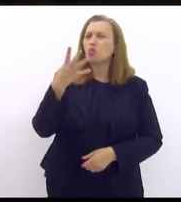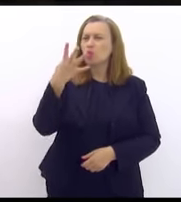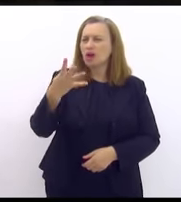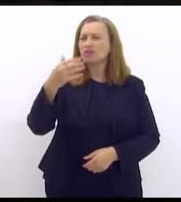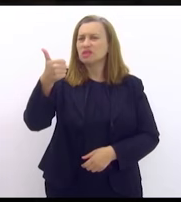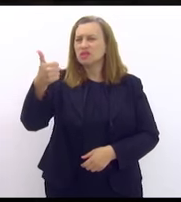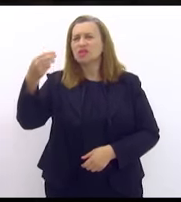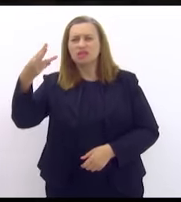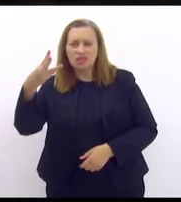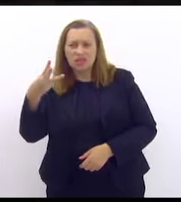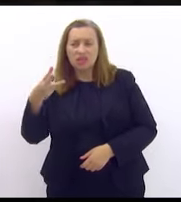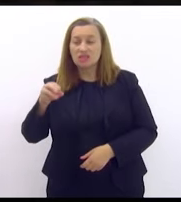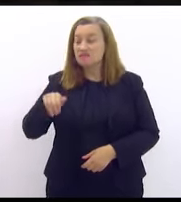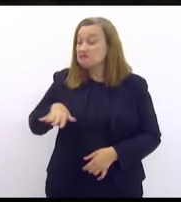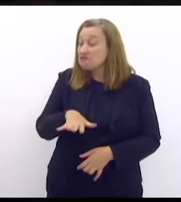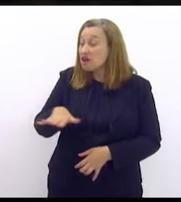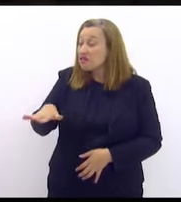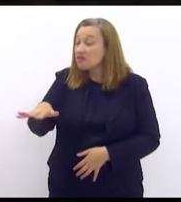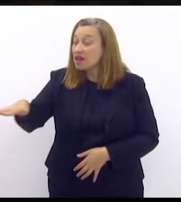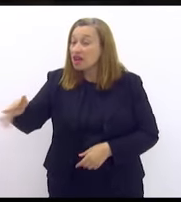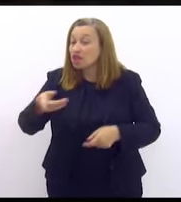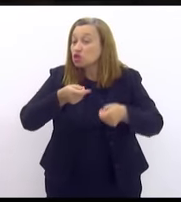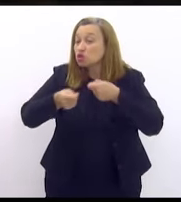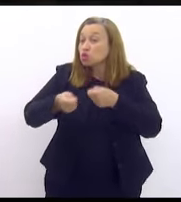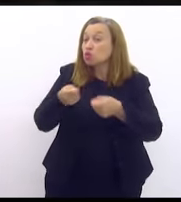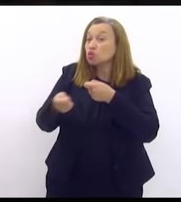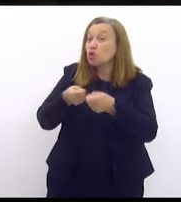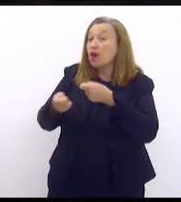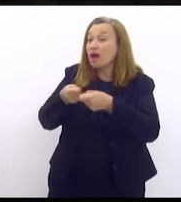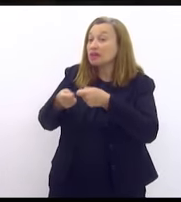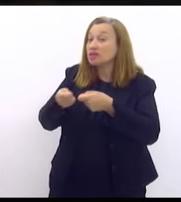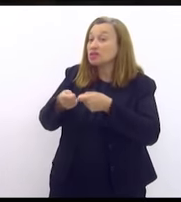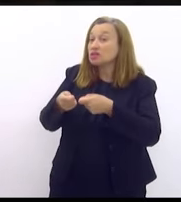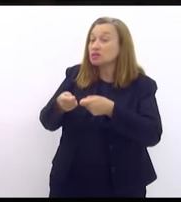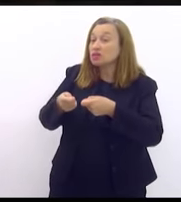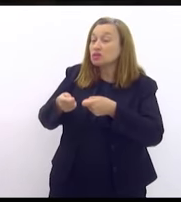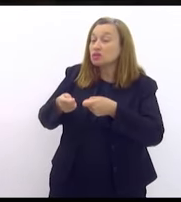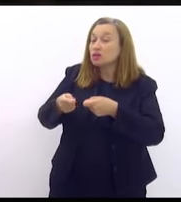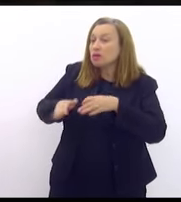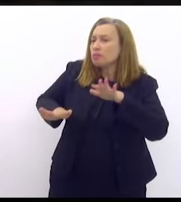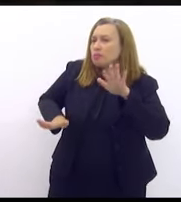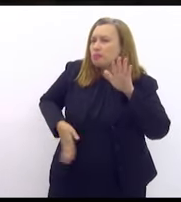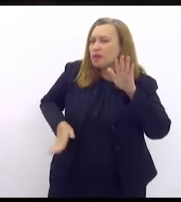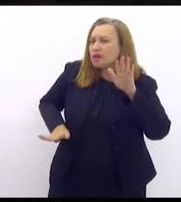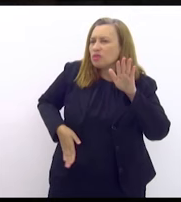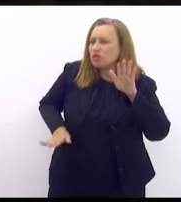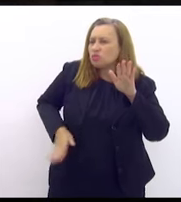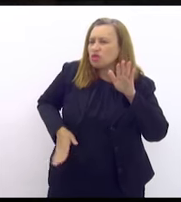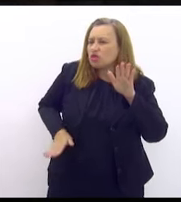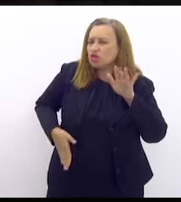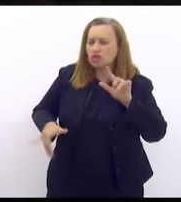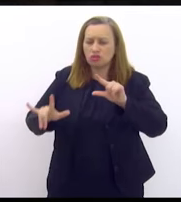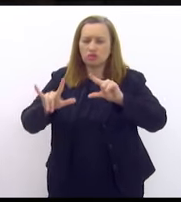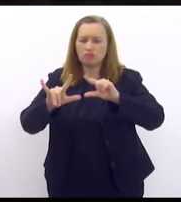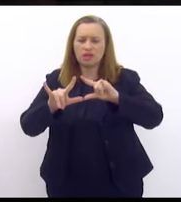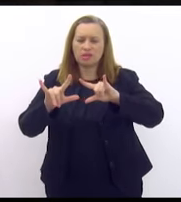1.413 comunidades dominadas pelo narco e pelas